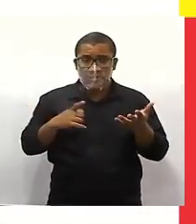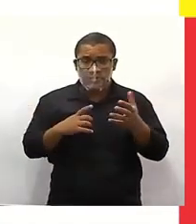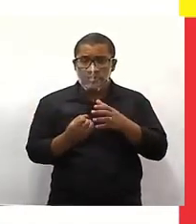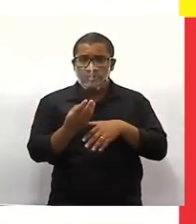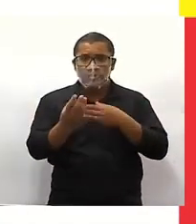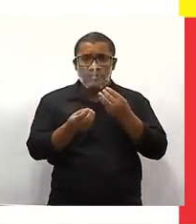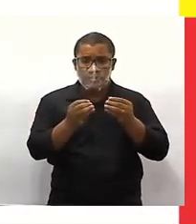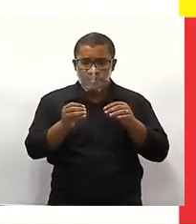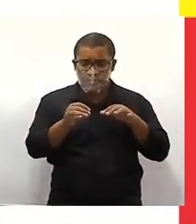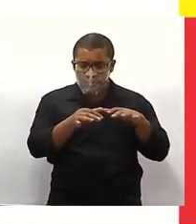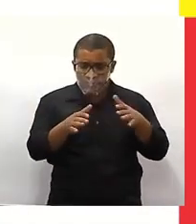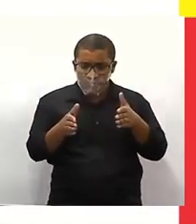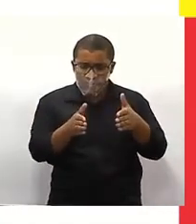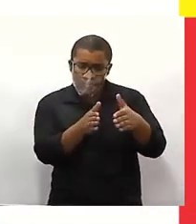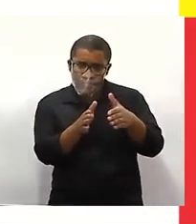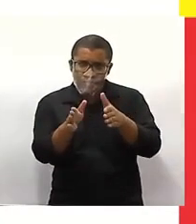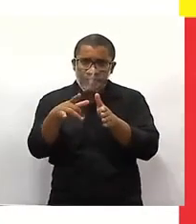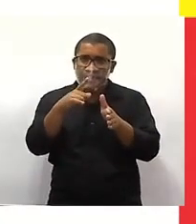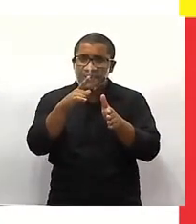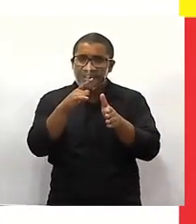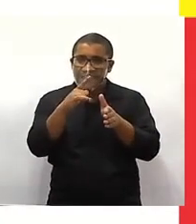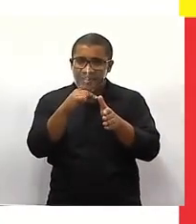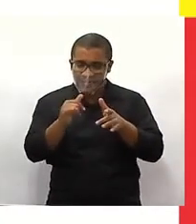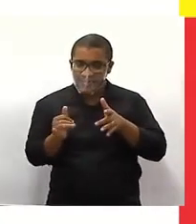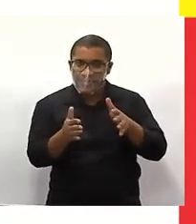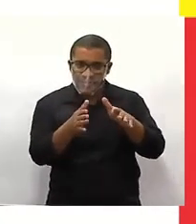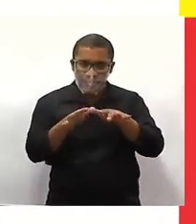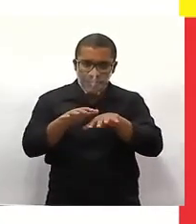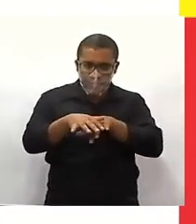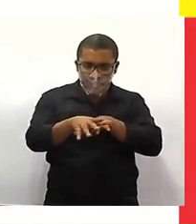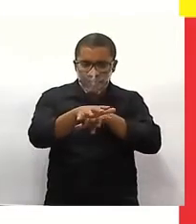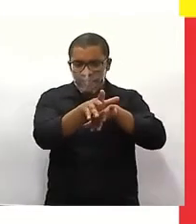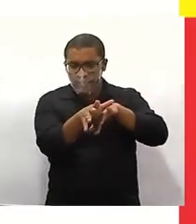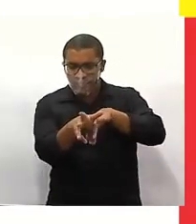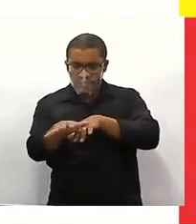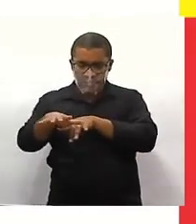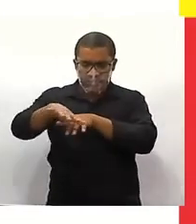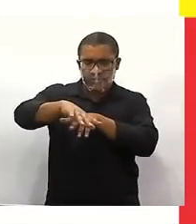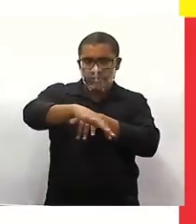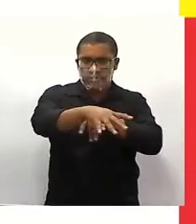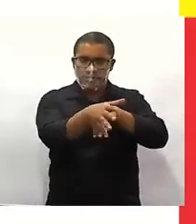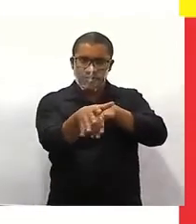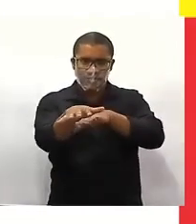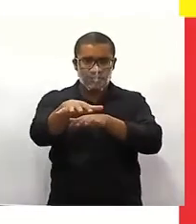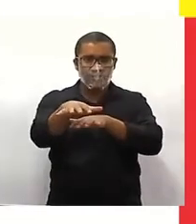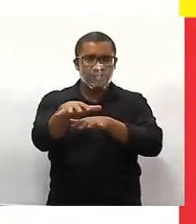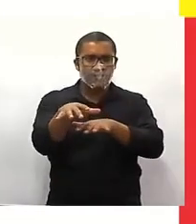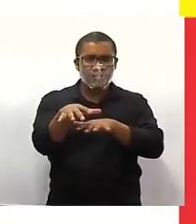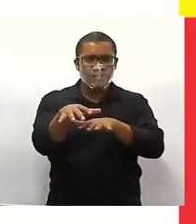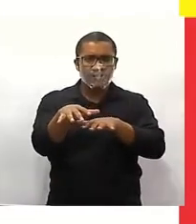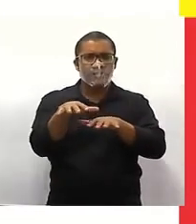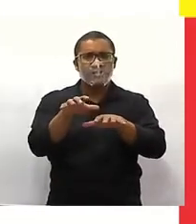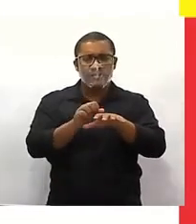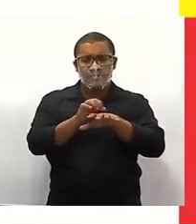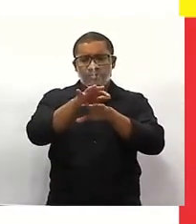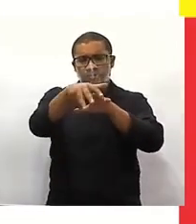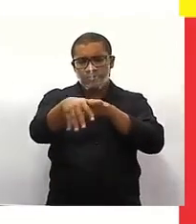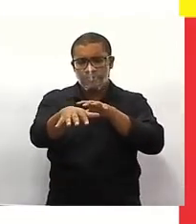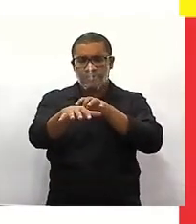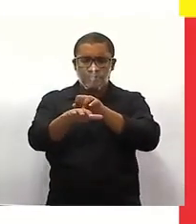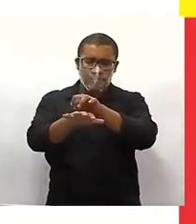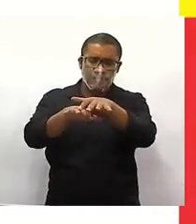curso fluvial, curso do rio, desembocando quer dizer